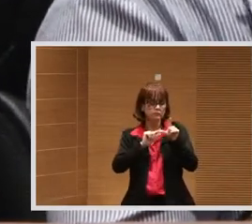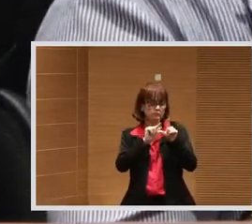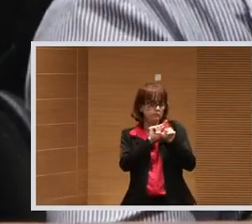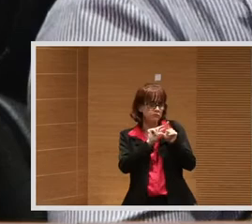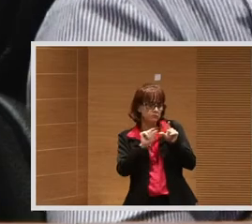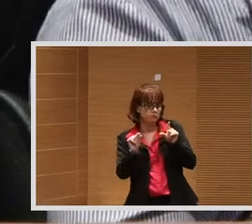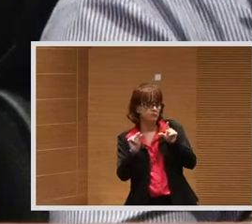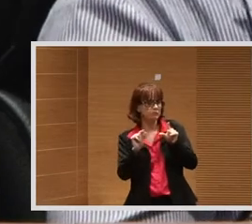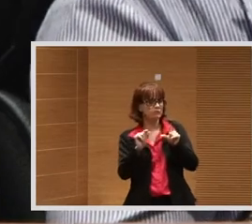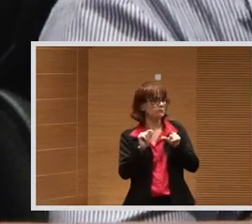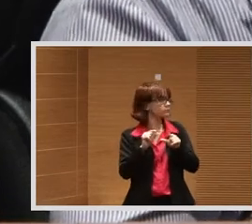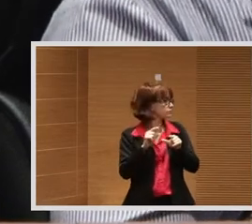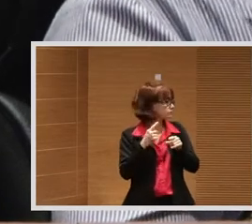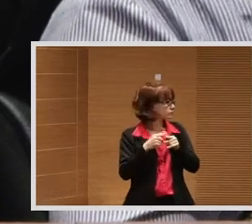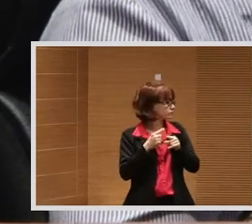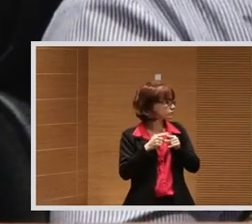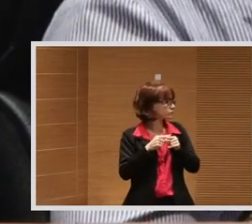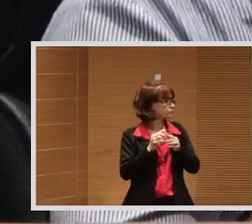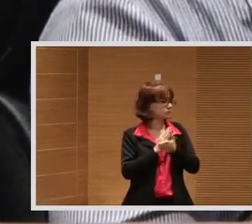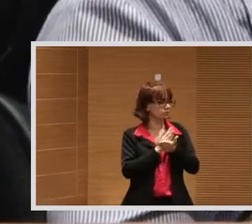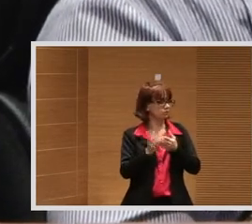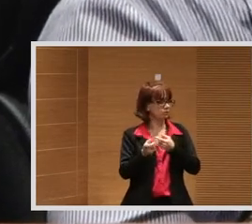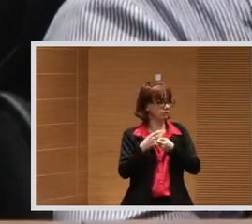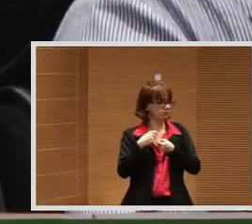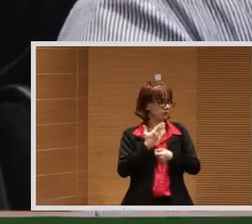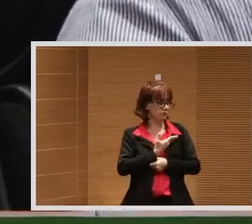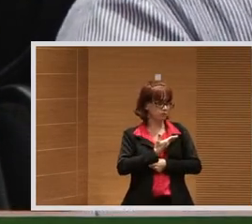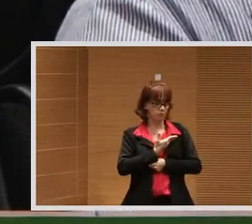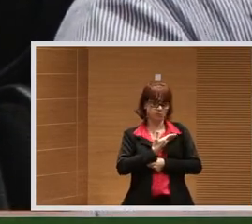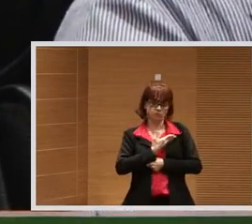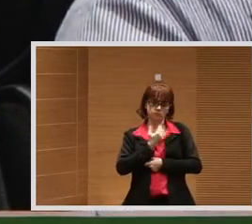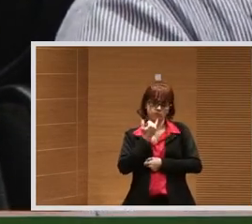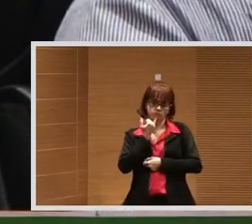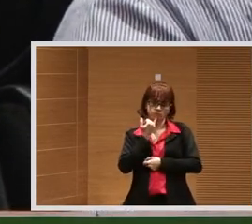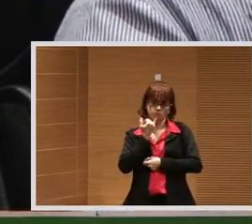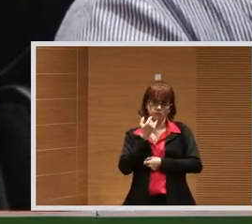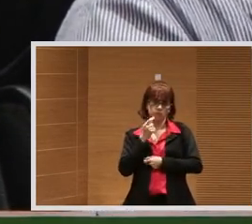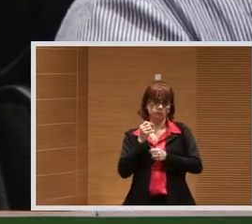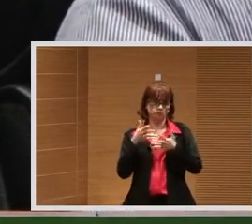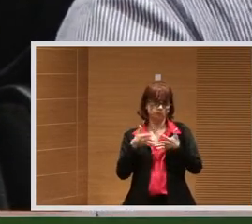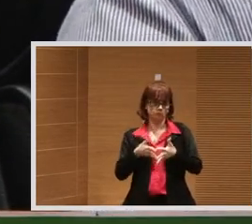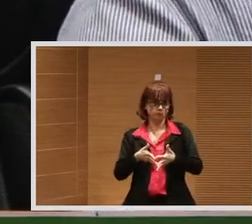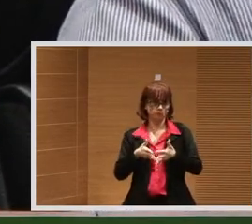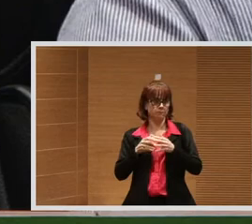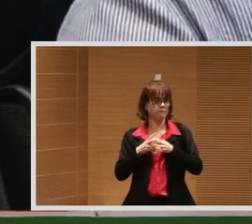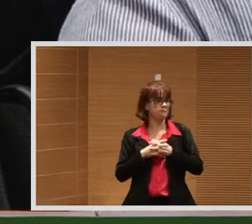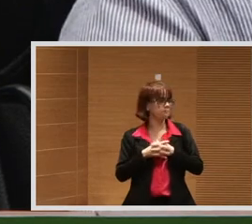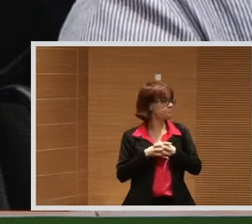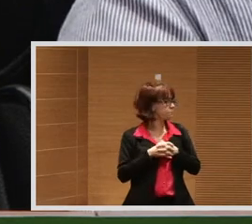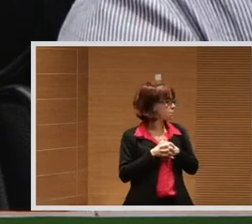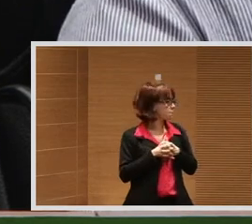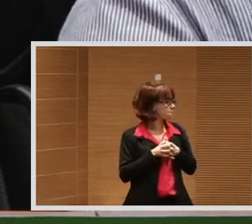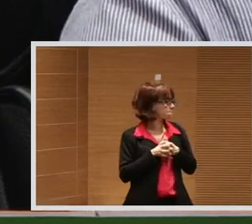senão vai voltar, e tem alguns colegas, infelizmente, que complicam.